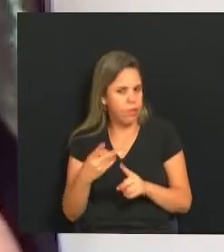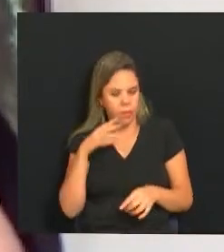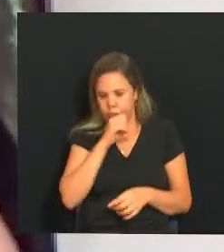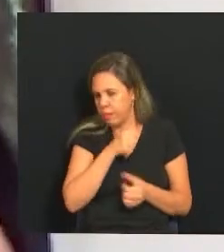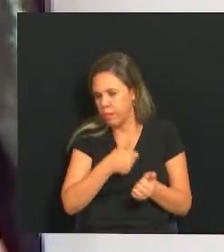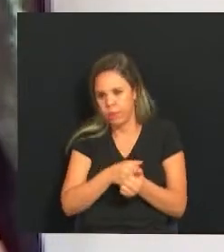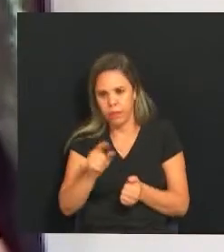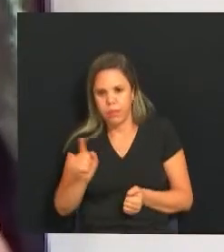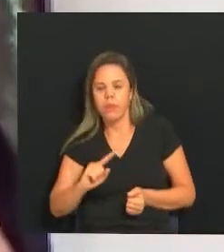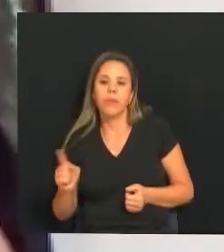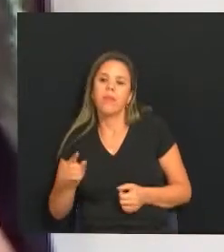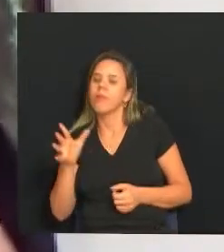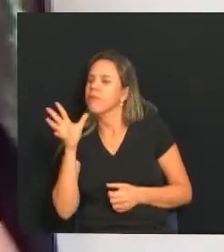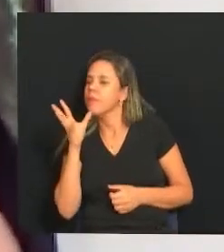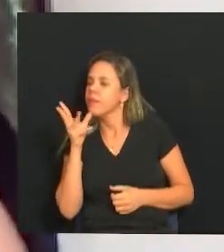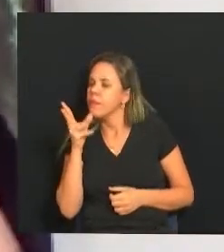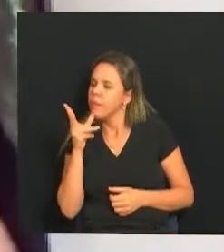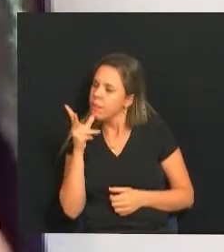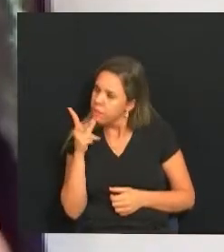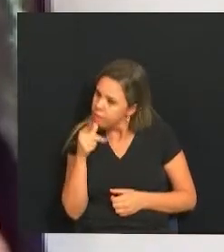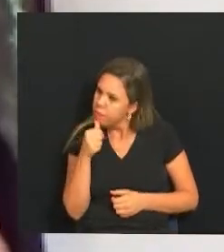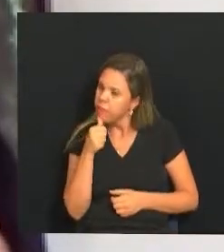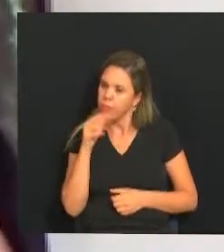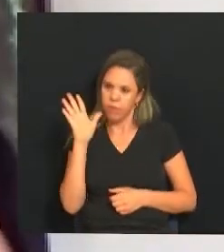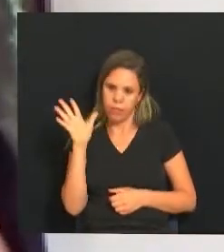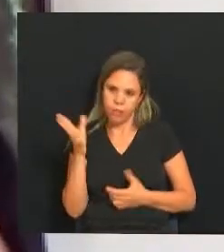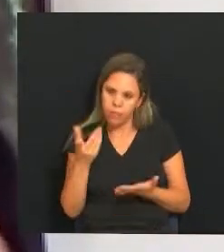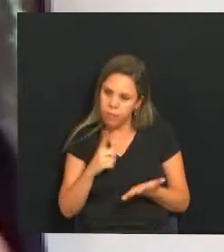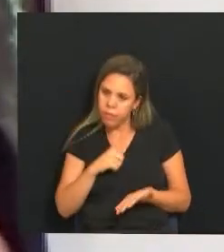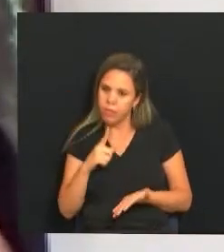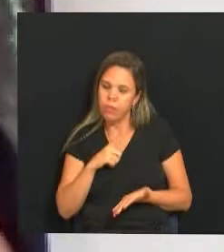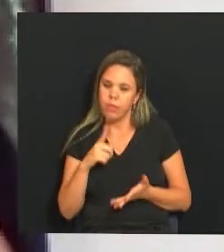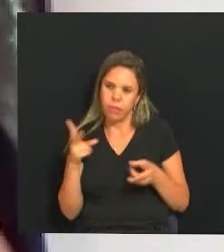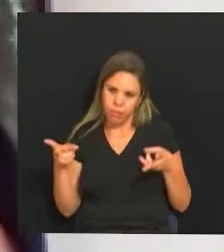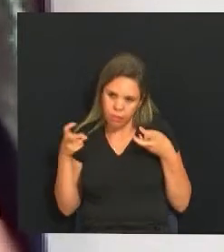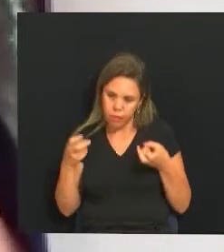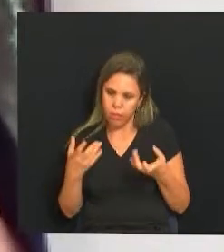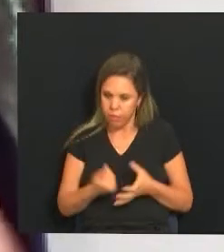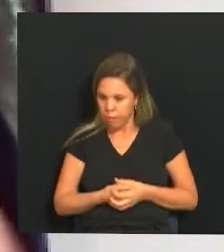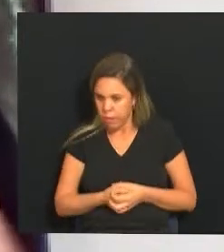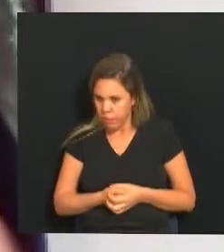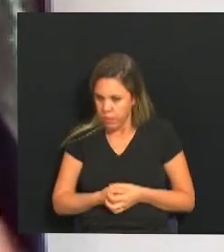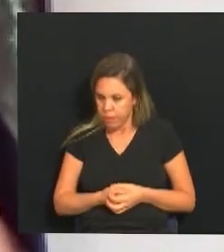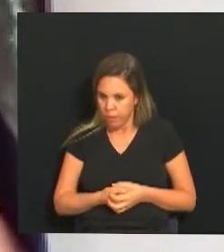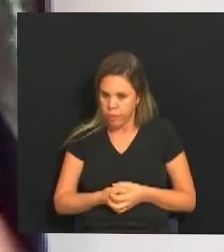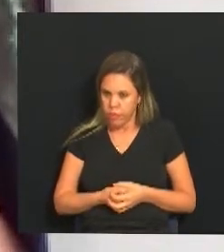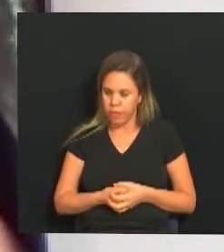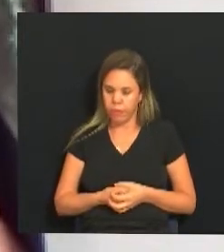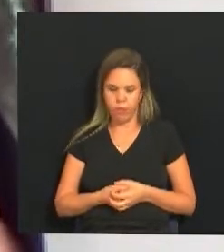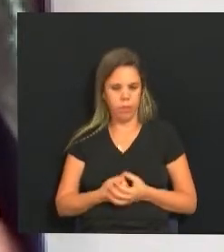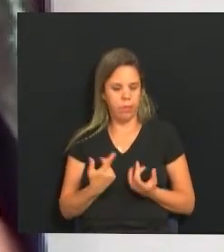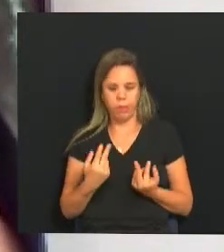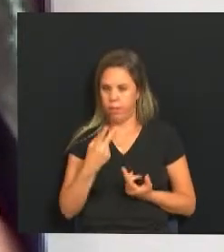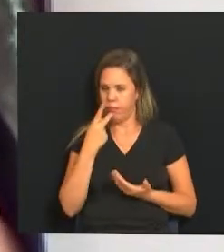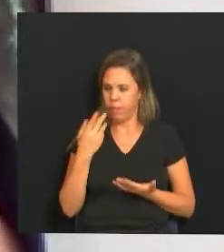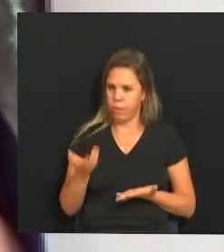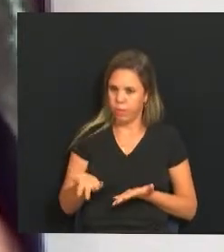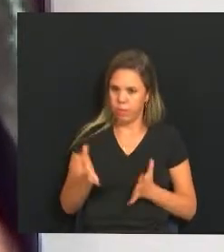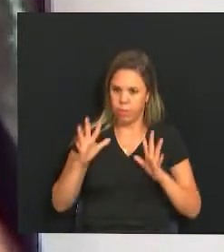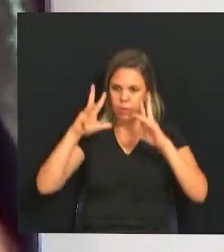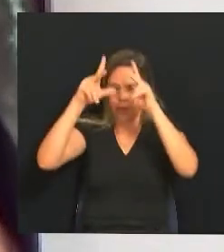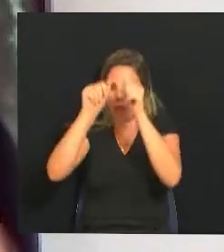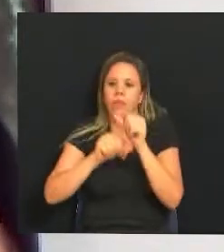imediata. Demora um pouquinho aí para a gente ter essa percepção, e, como eu comentei,